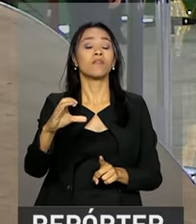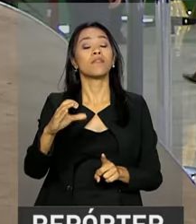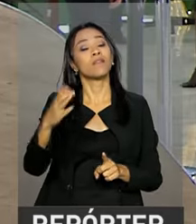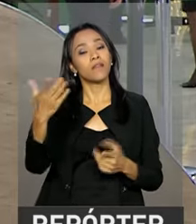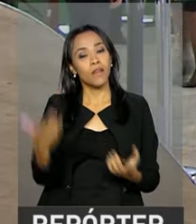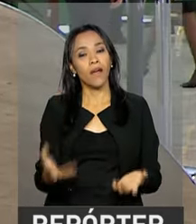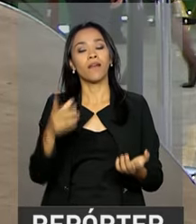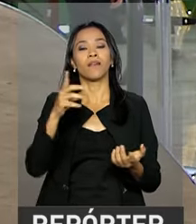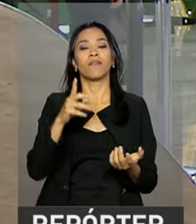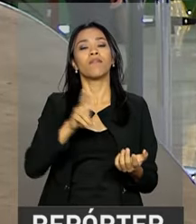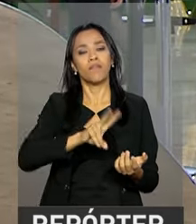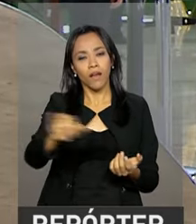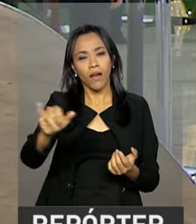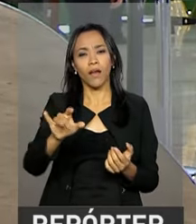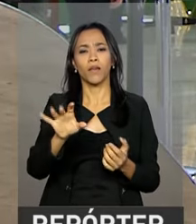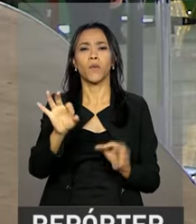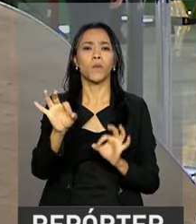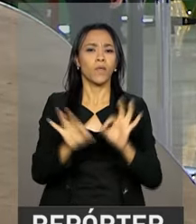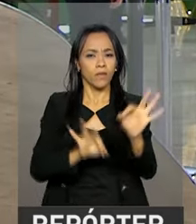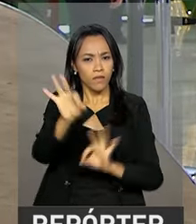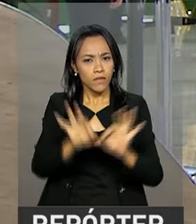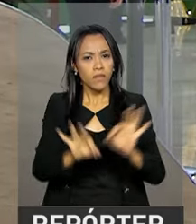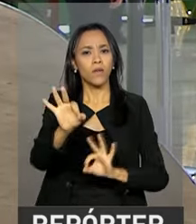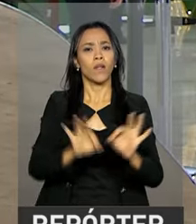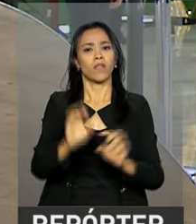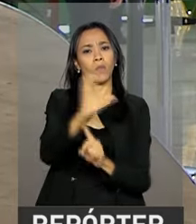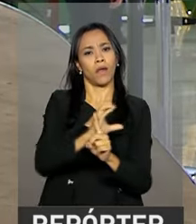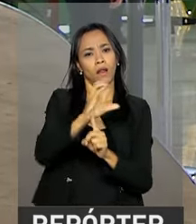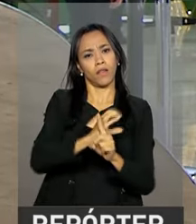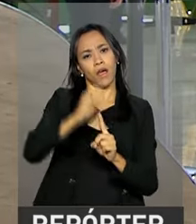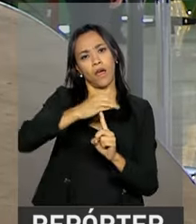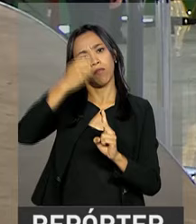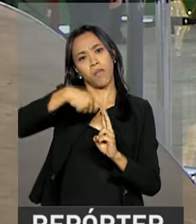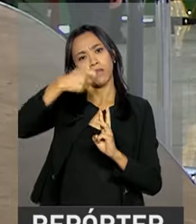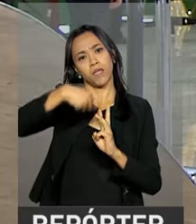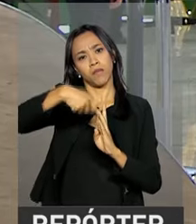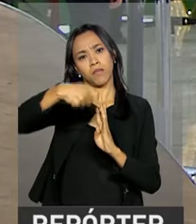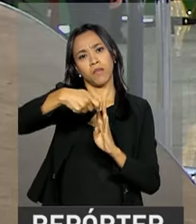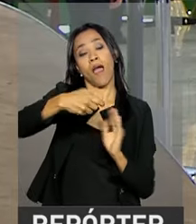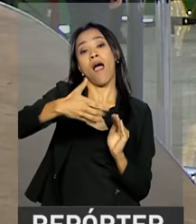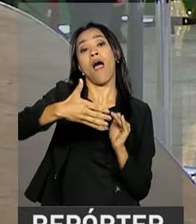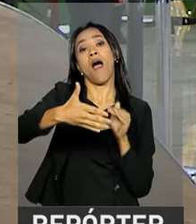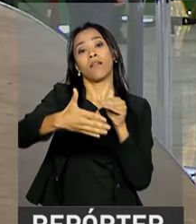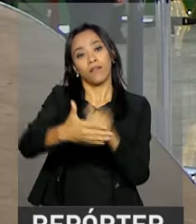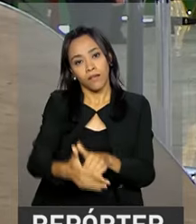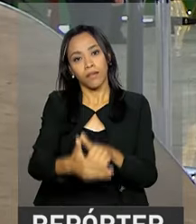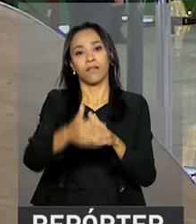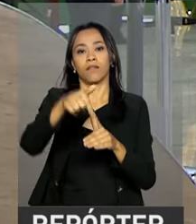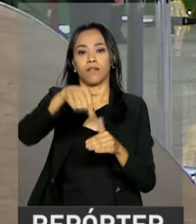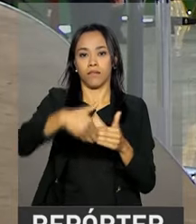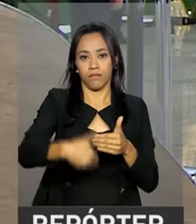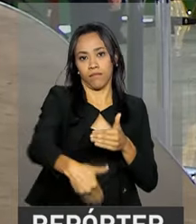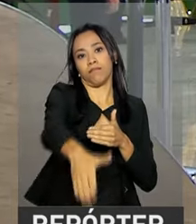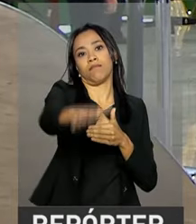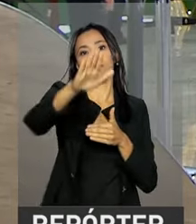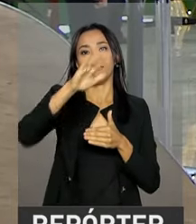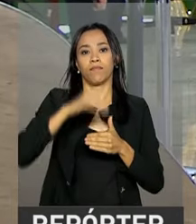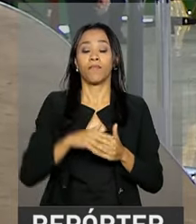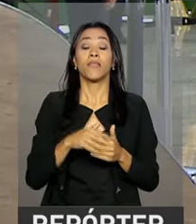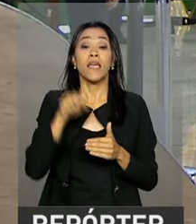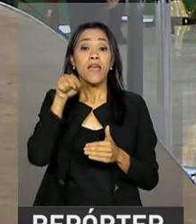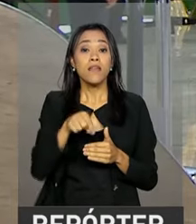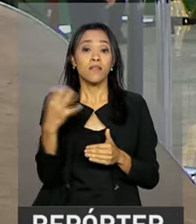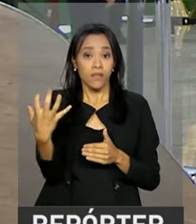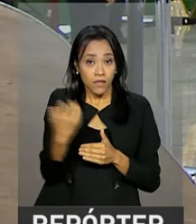sigam sendo feitos eh de forma escalonada mês a mês até meados desse ano isso esses pagamentos esses